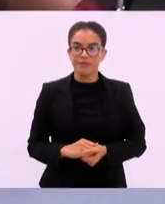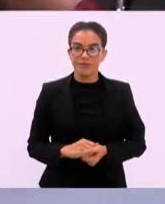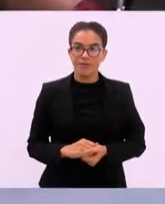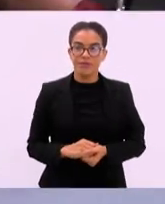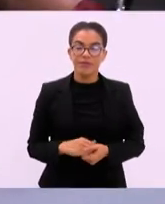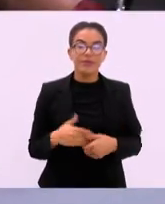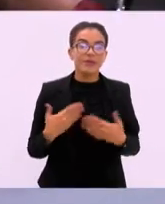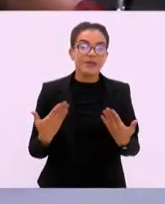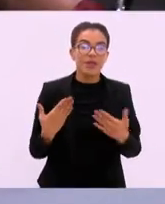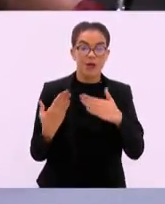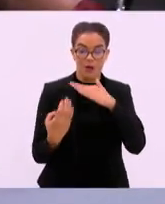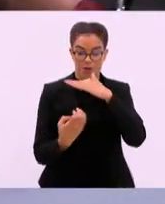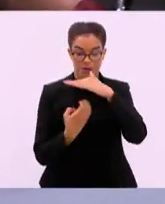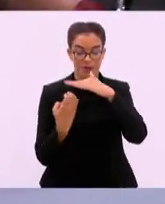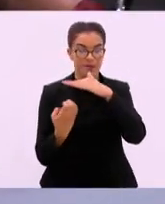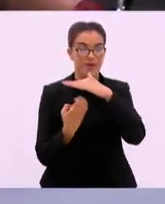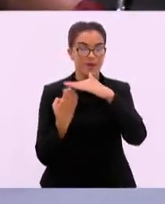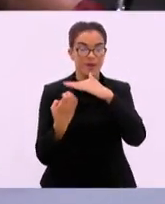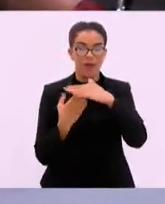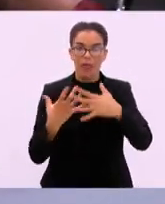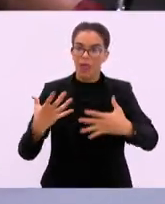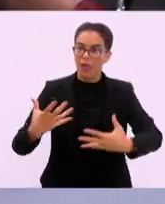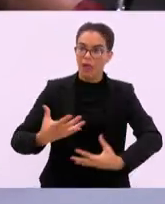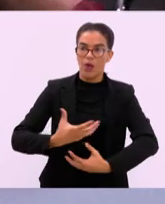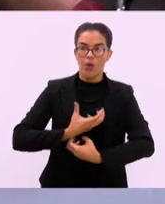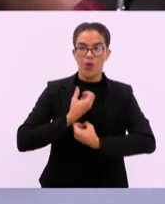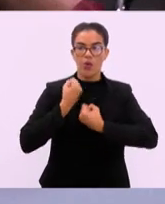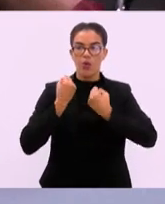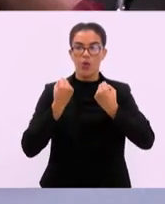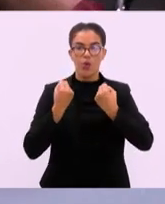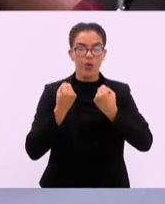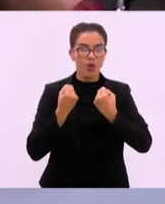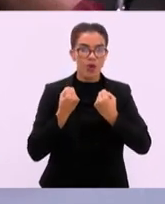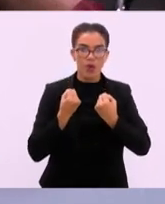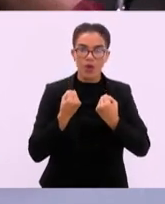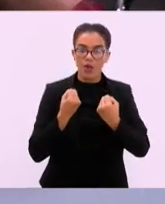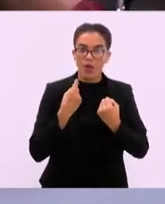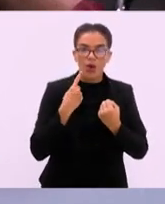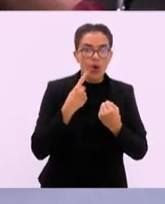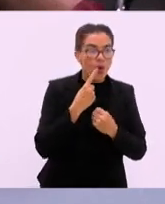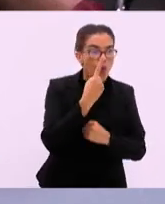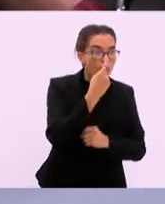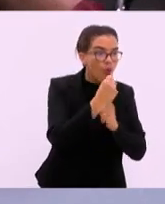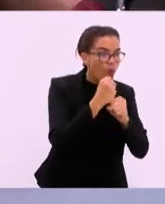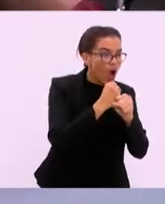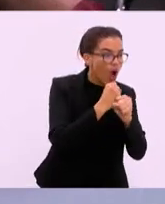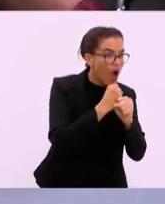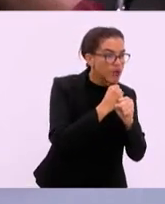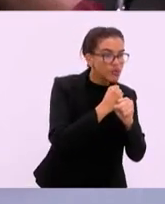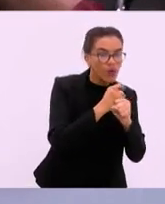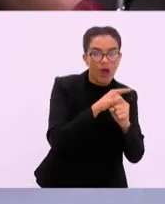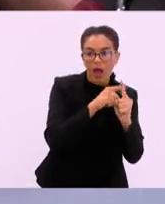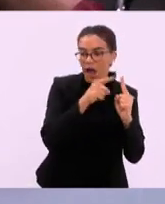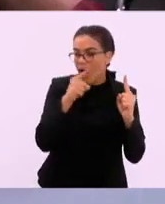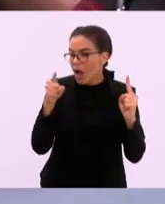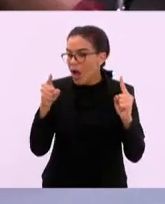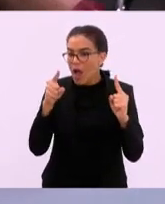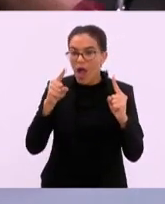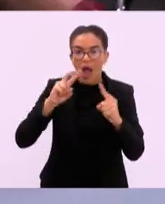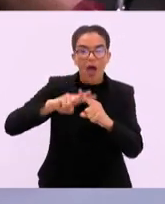O empresariado se assustou em saber que, de um ano para o outro, a dívida cresceu 15